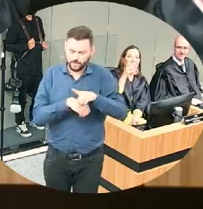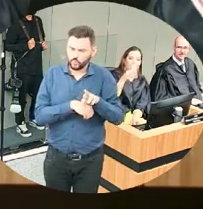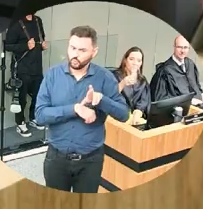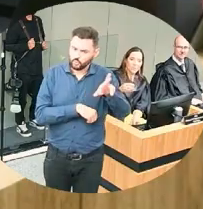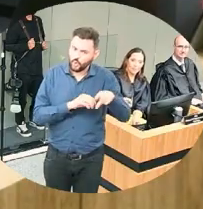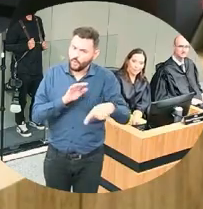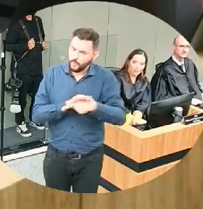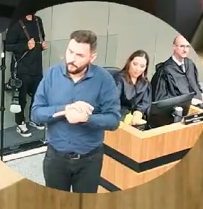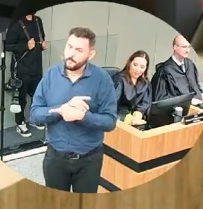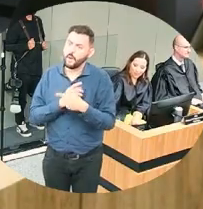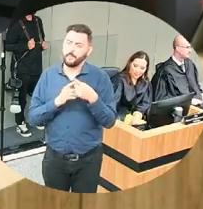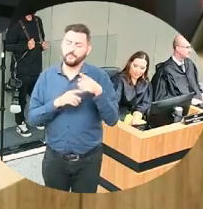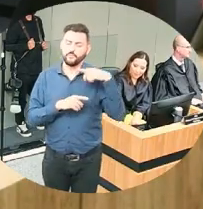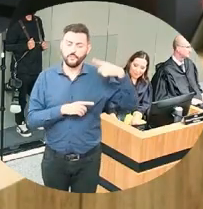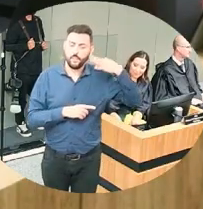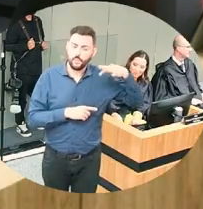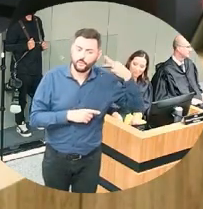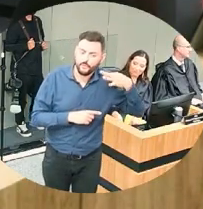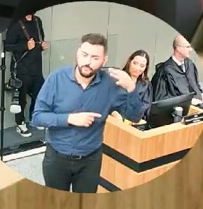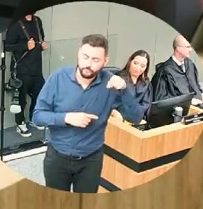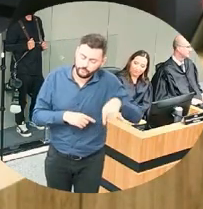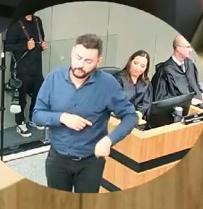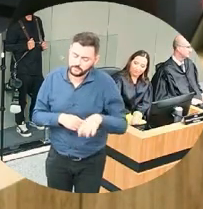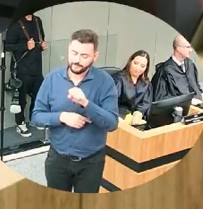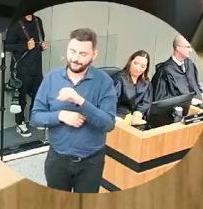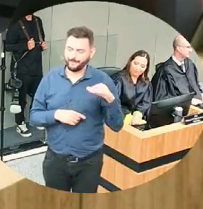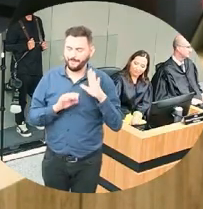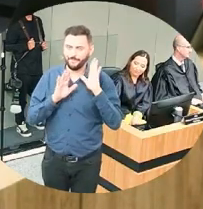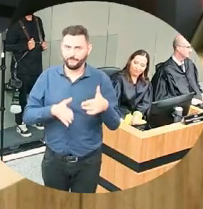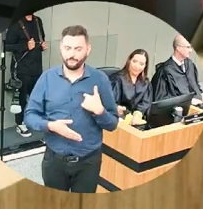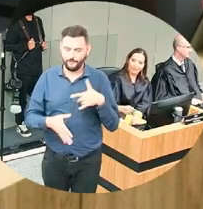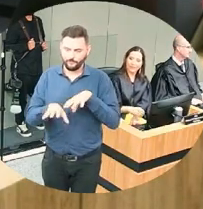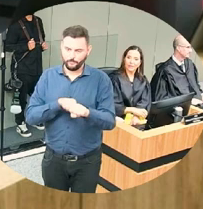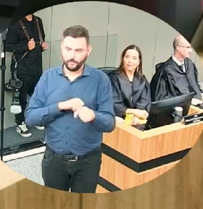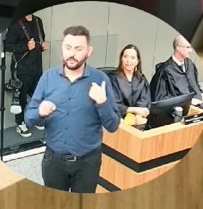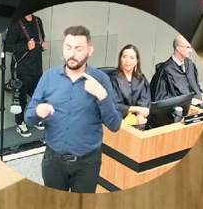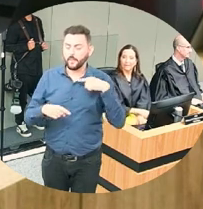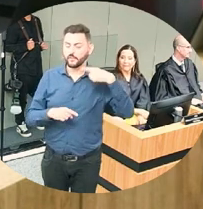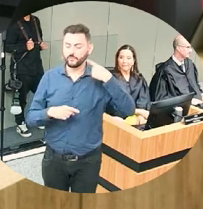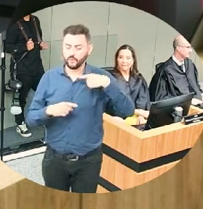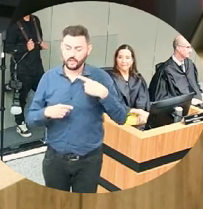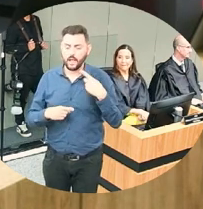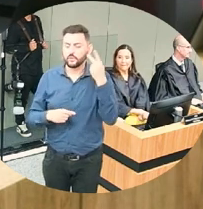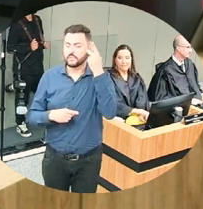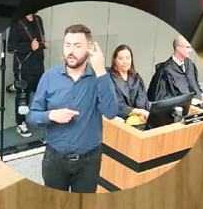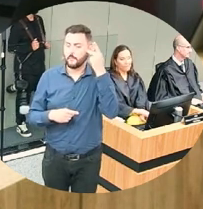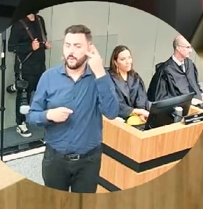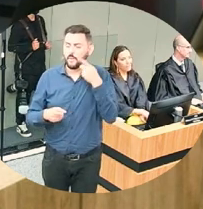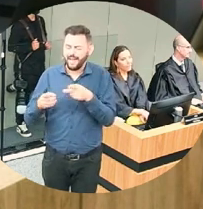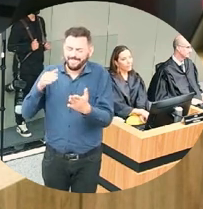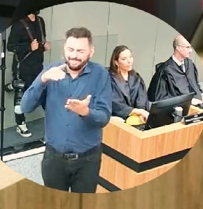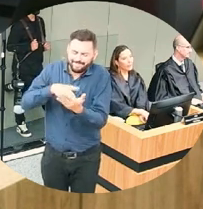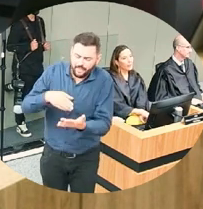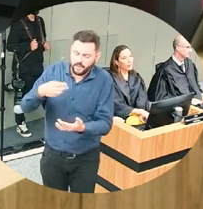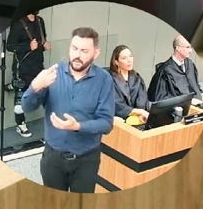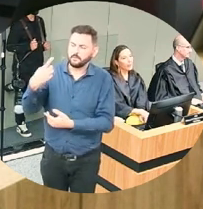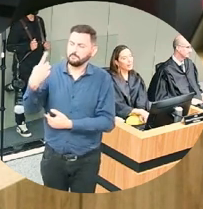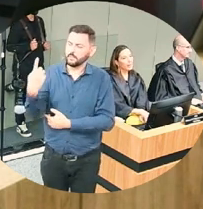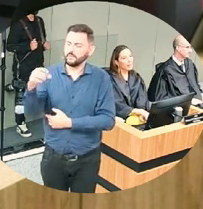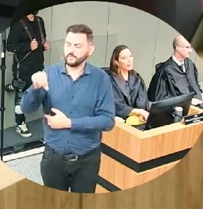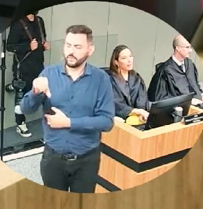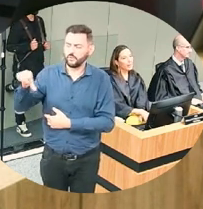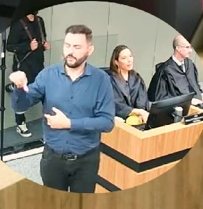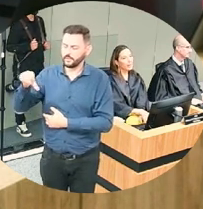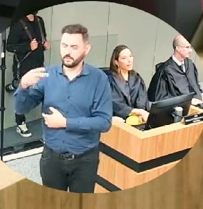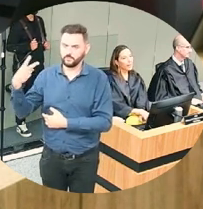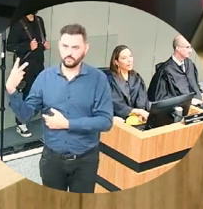teoria do direito pela Universidade Federal de Santa Catarina advogado em São Paulo até 1992